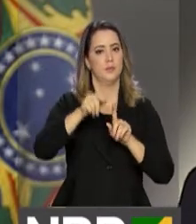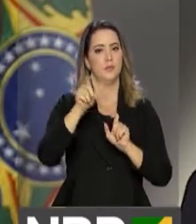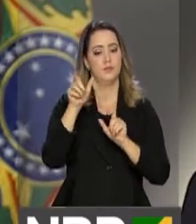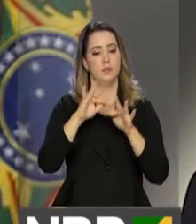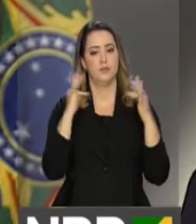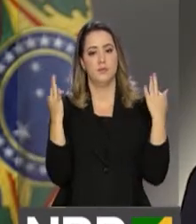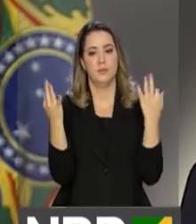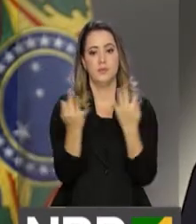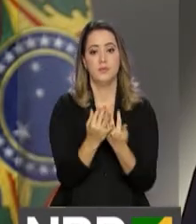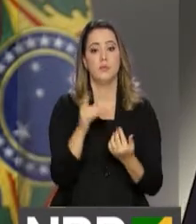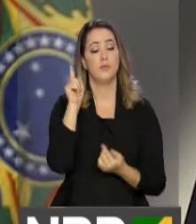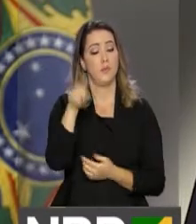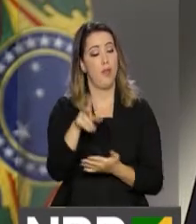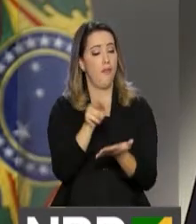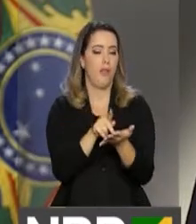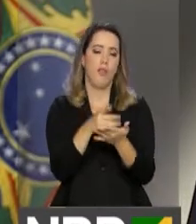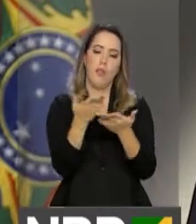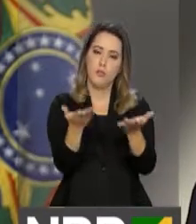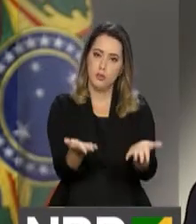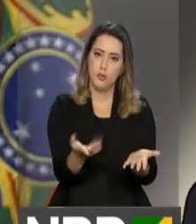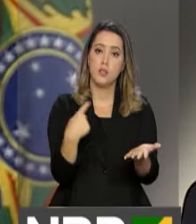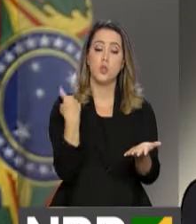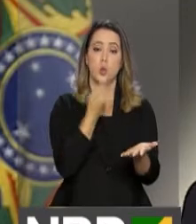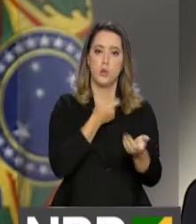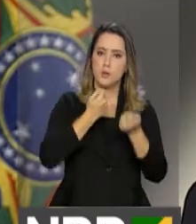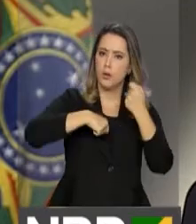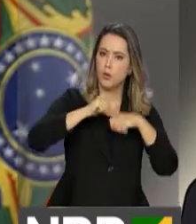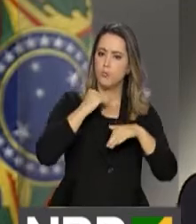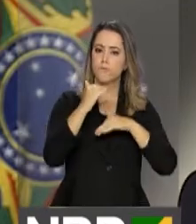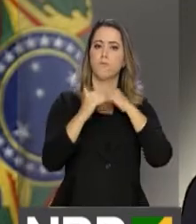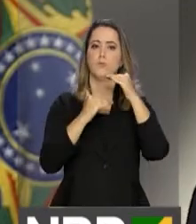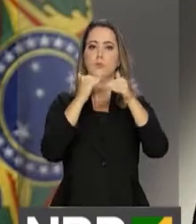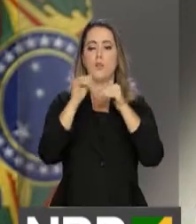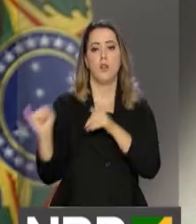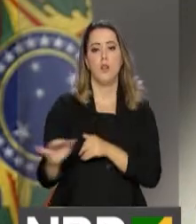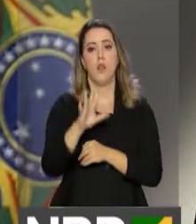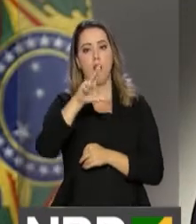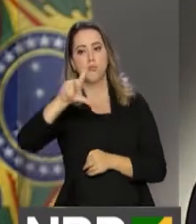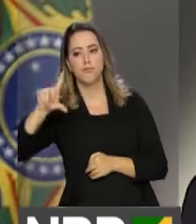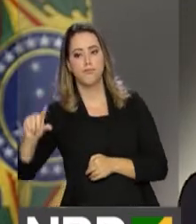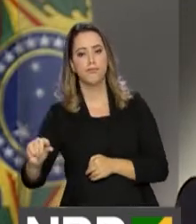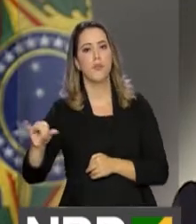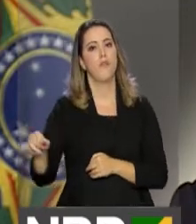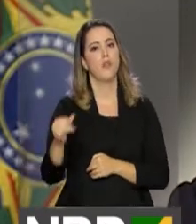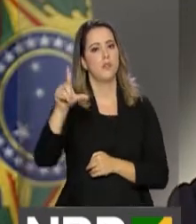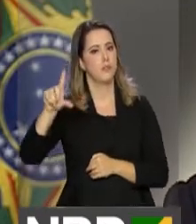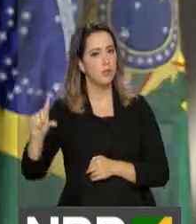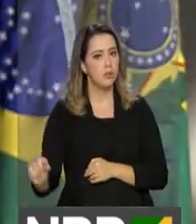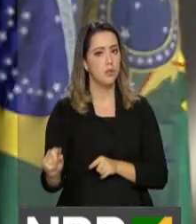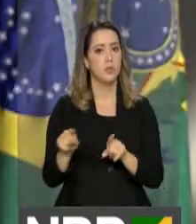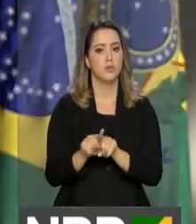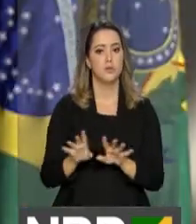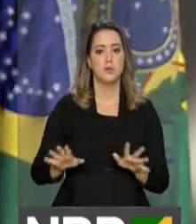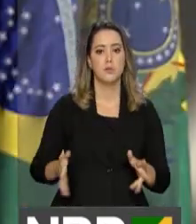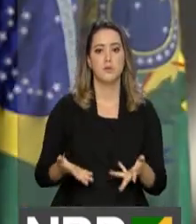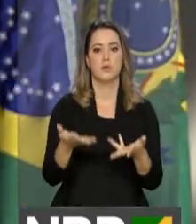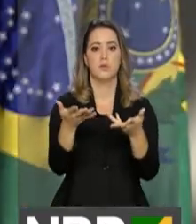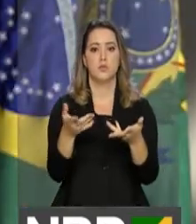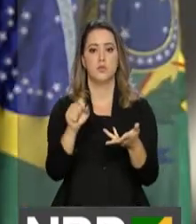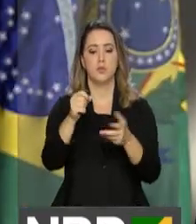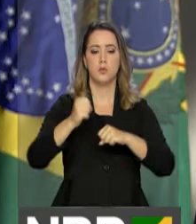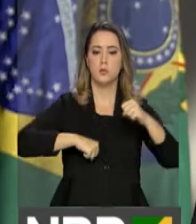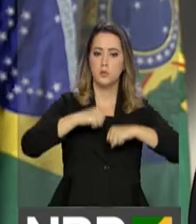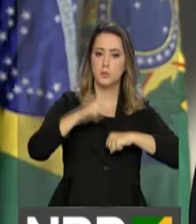famílias a realidade é esta nossa economia cresce a inflação os juros caem incentivando a produção eo